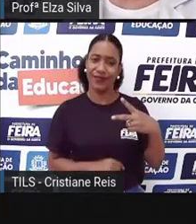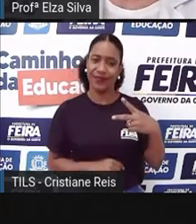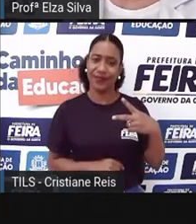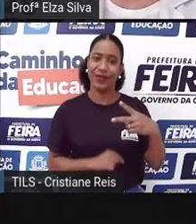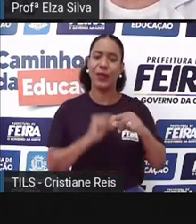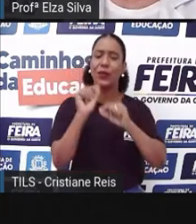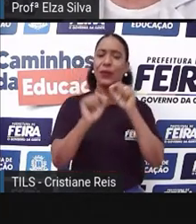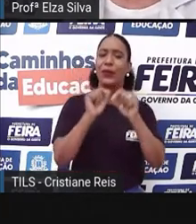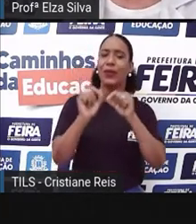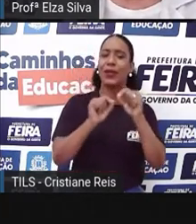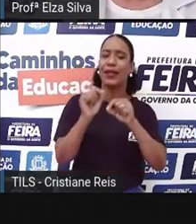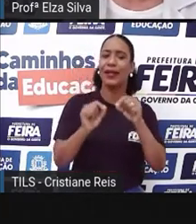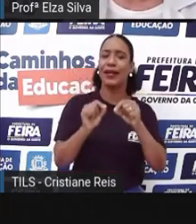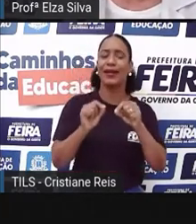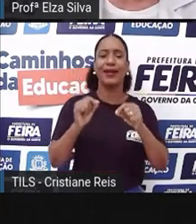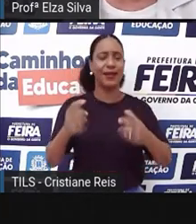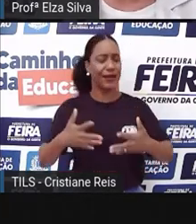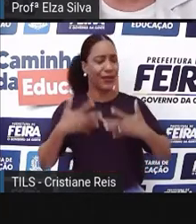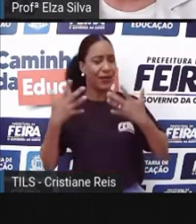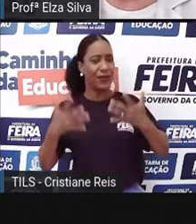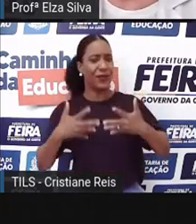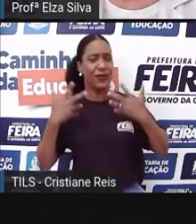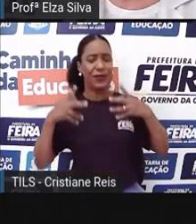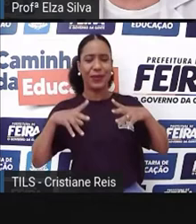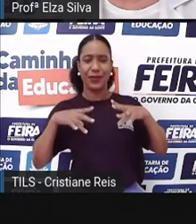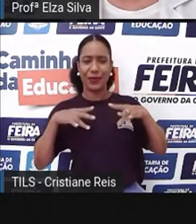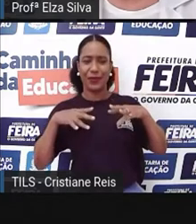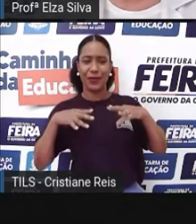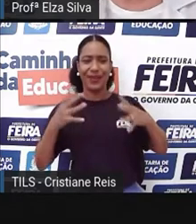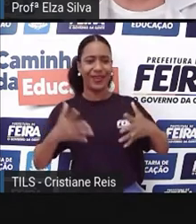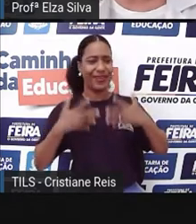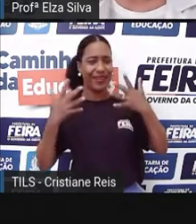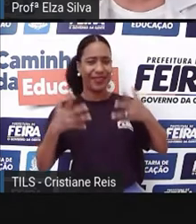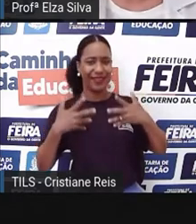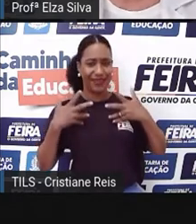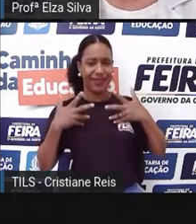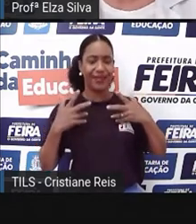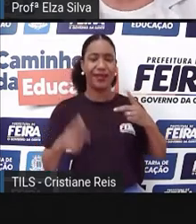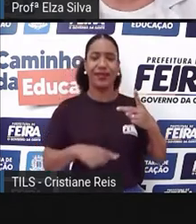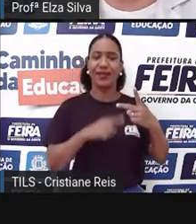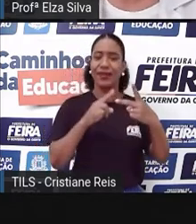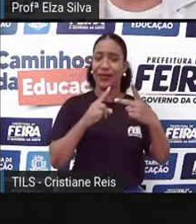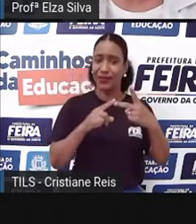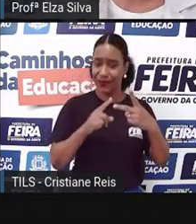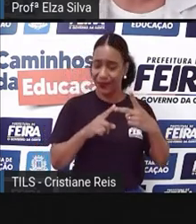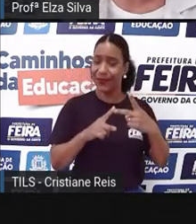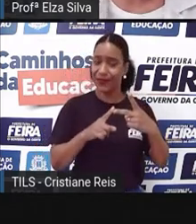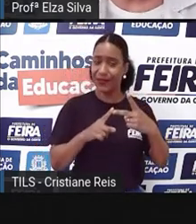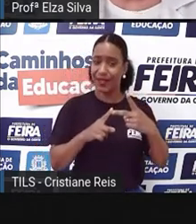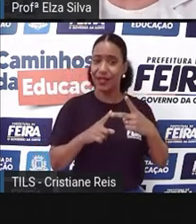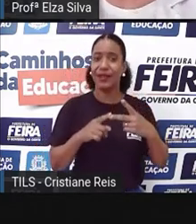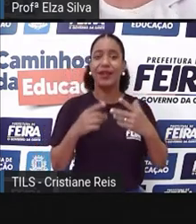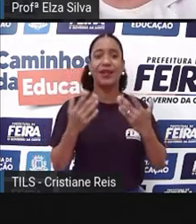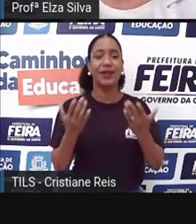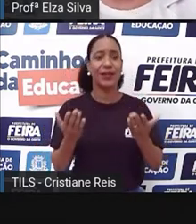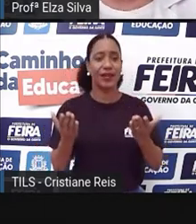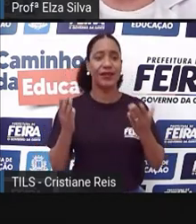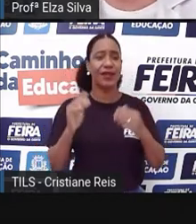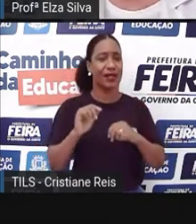que é essa expressão leisure time, que está relacionada ao nosso tempo de lazer,